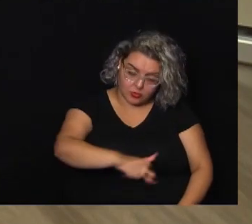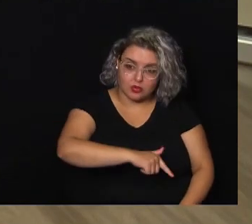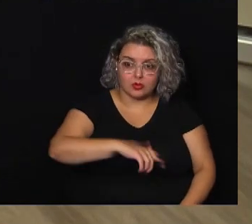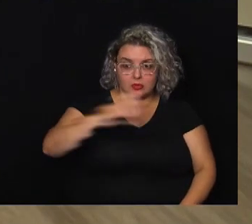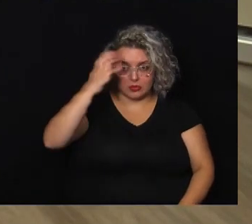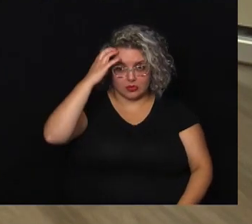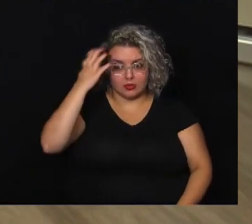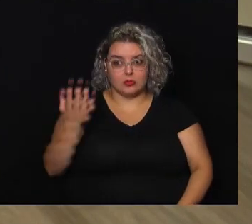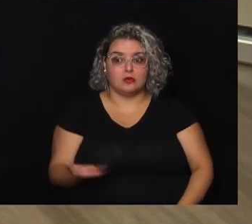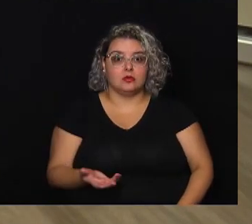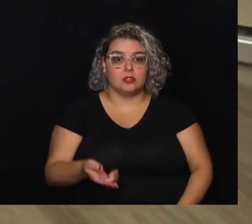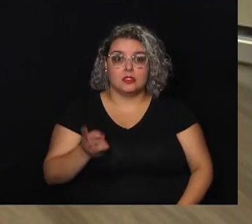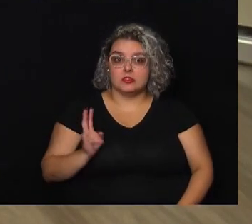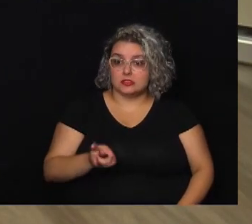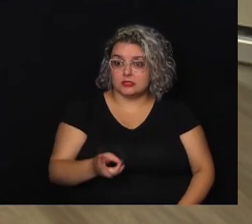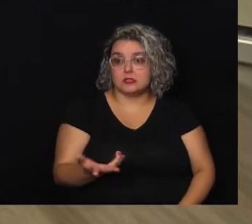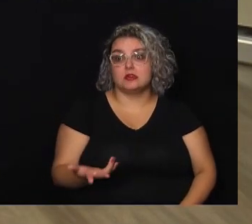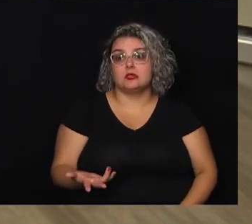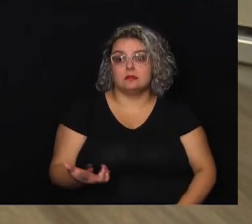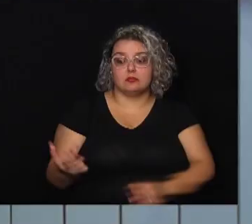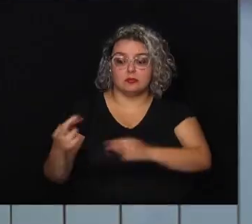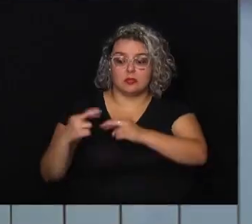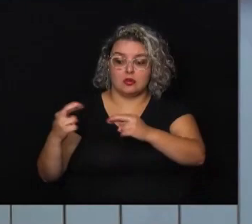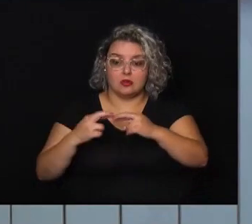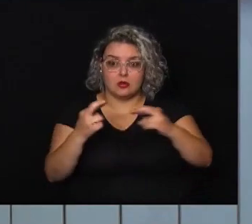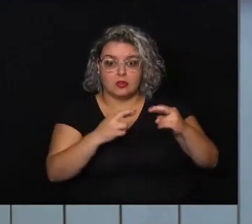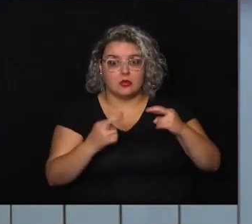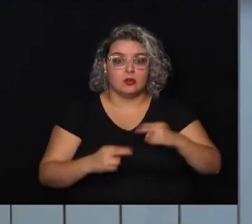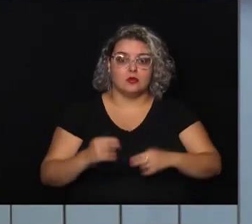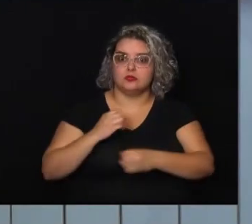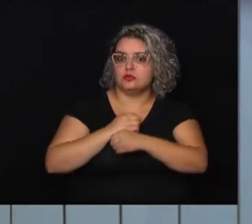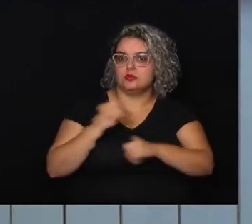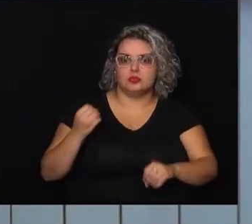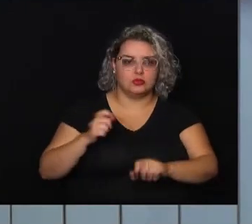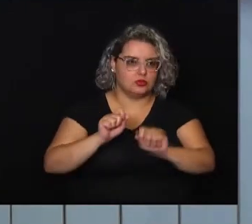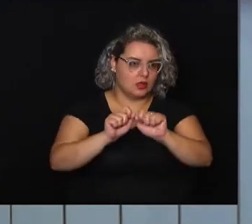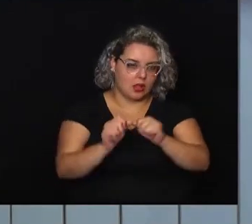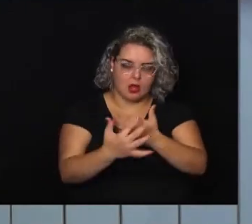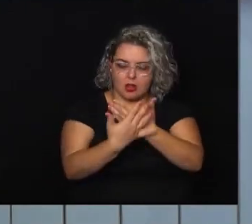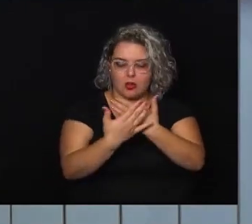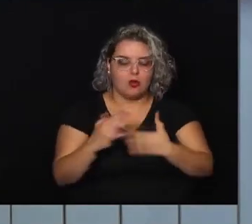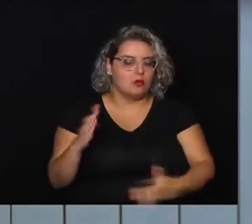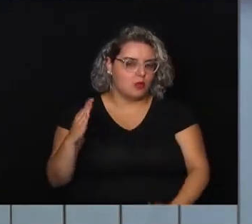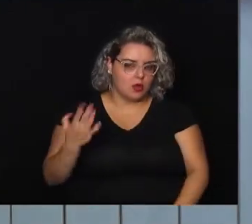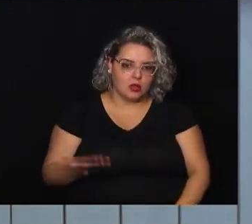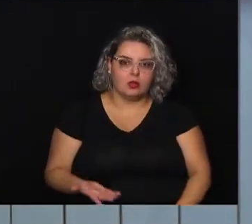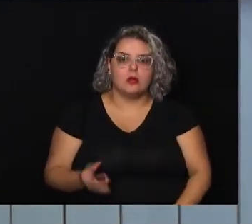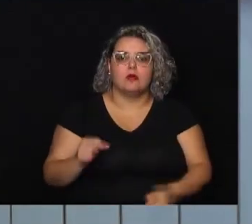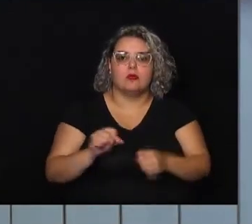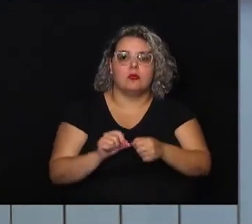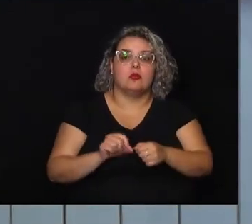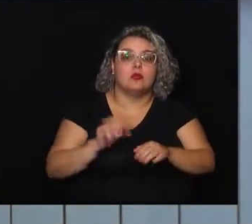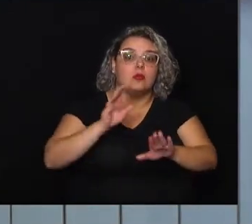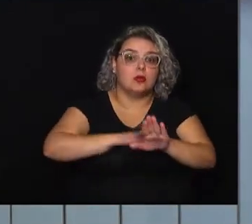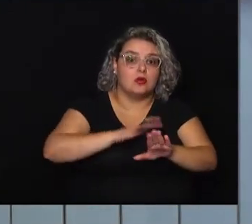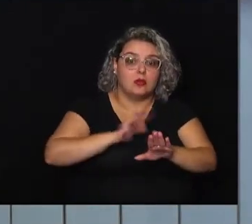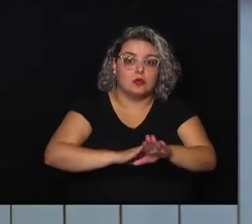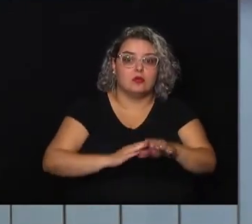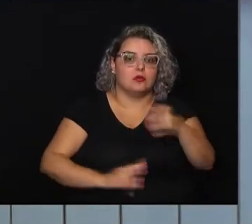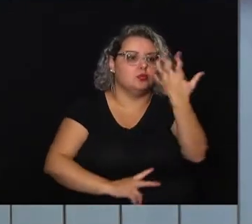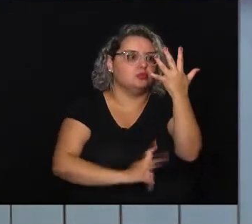passa permanentemente por uma vistoria de engenheiros agrônomos, biólogos, enfim, fez uma ação lá de